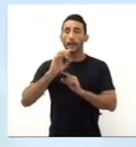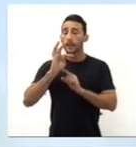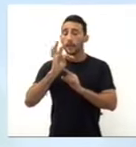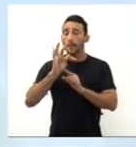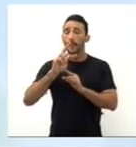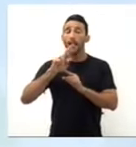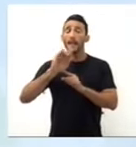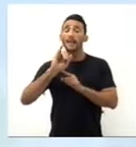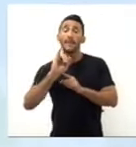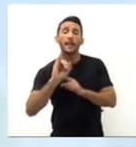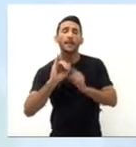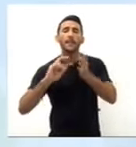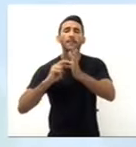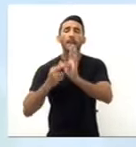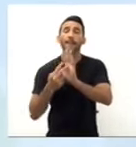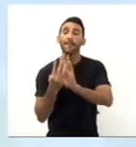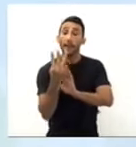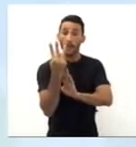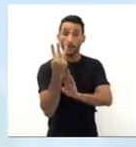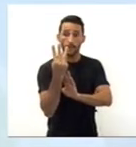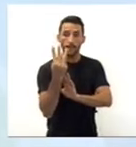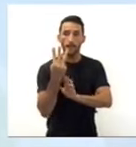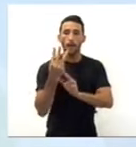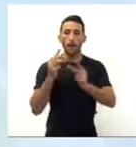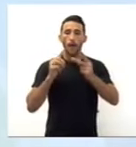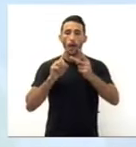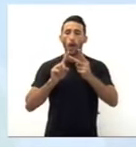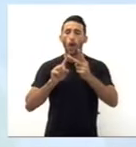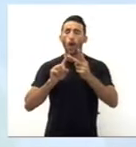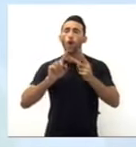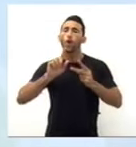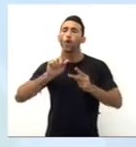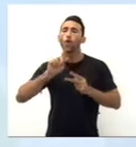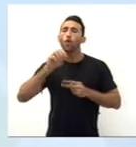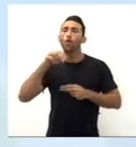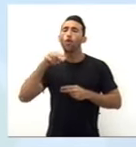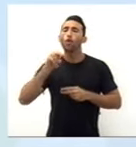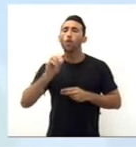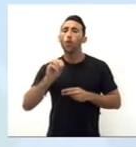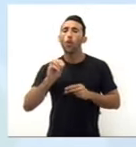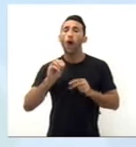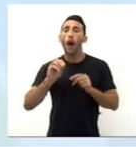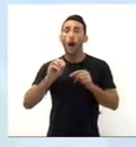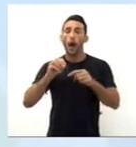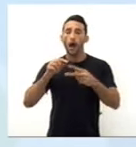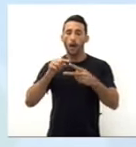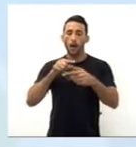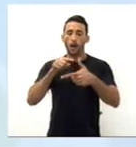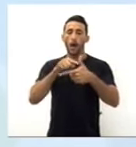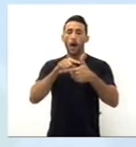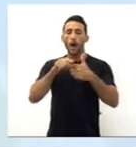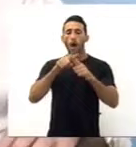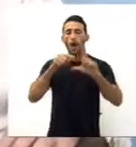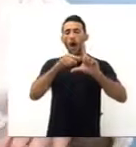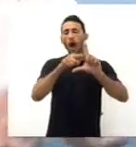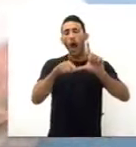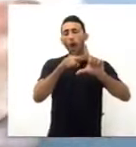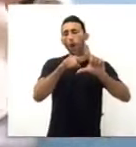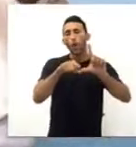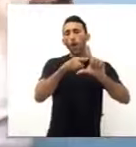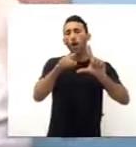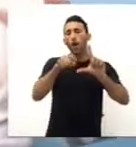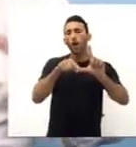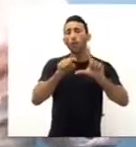três, né? Gônus, ângulo, metria, medida, medida de três ângulos. Então,